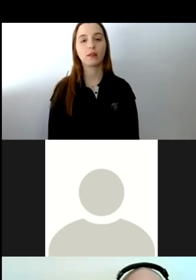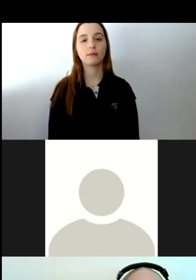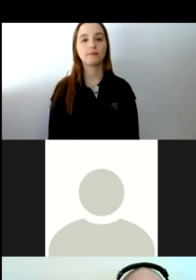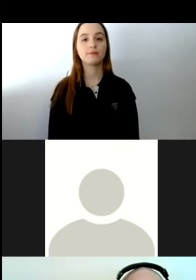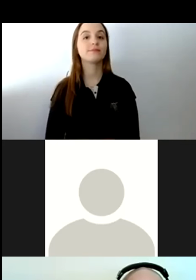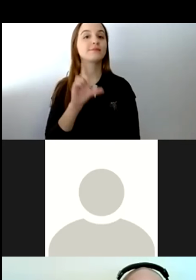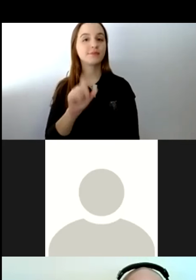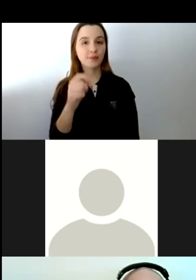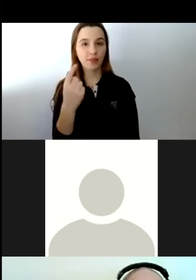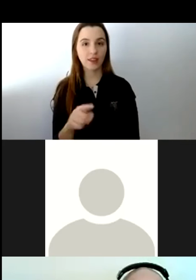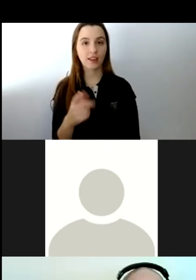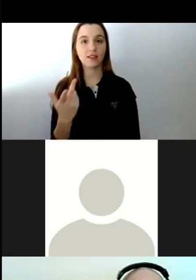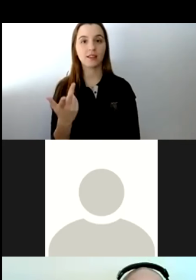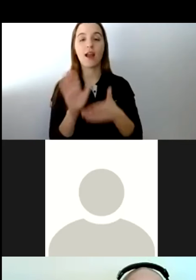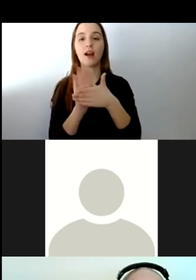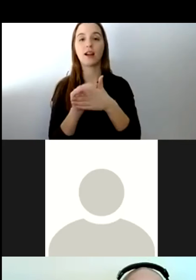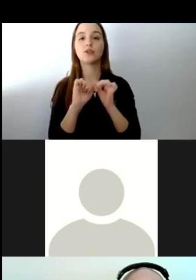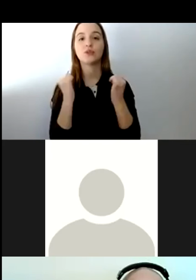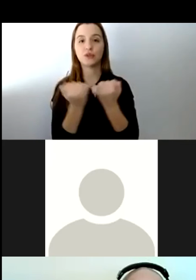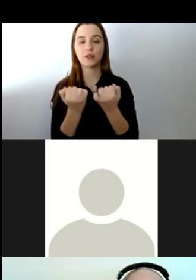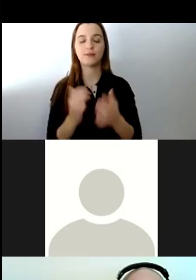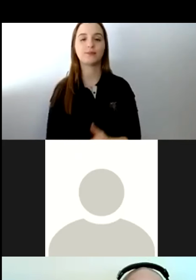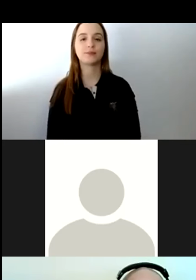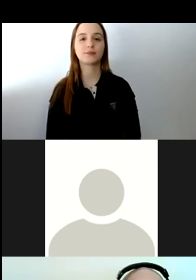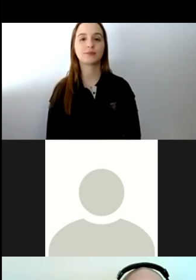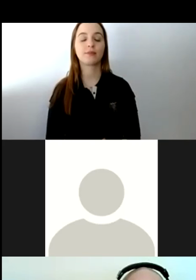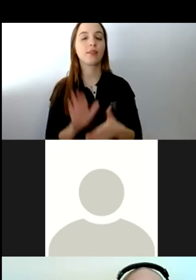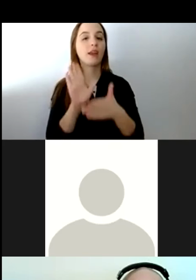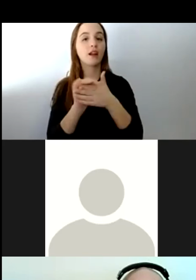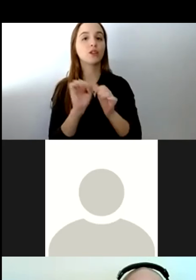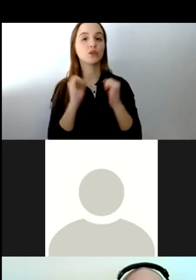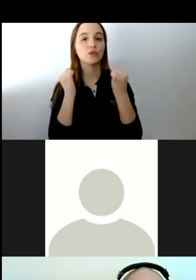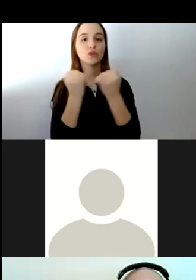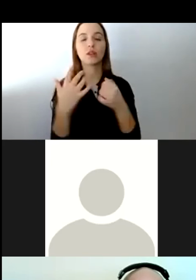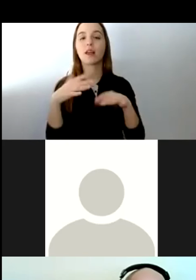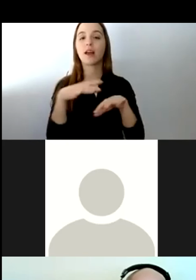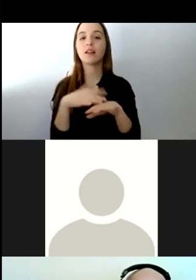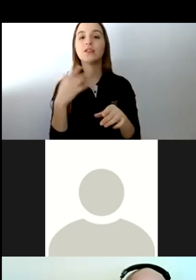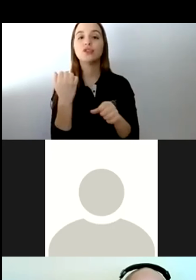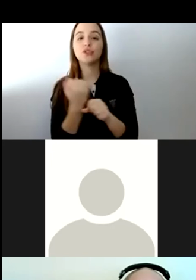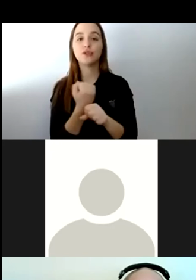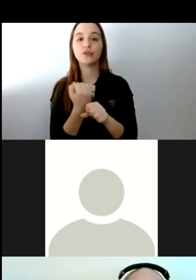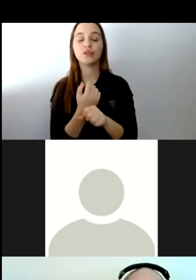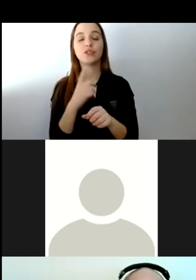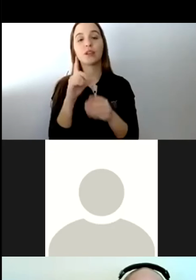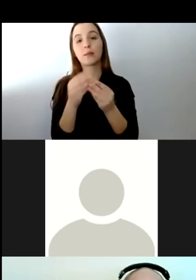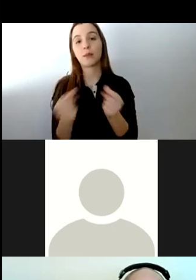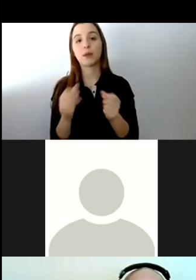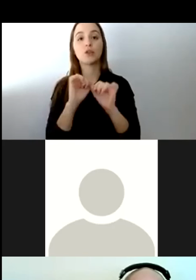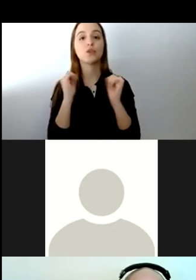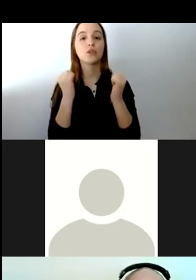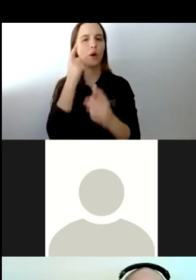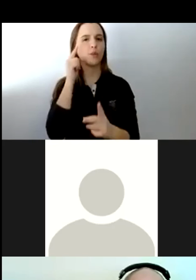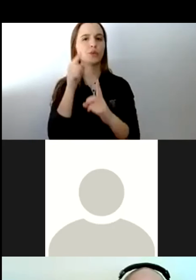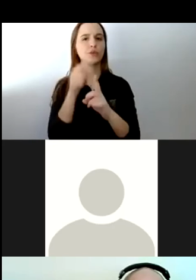Temos também a Carta Social. A Carta Social é uma rede de serviços e equipamentos sociais que pretende